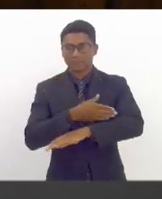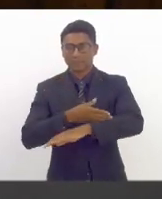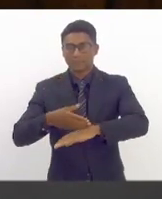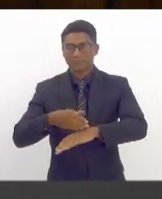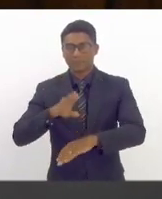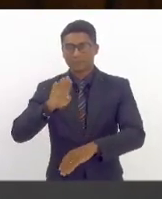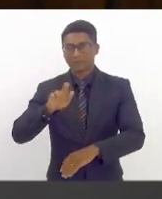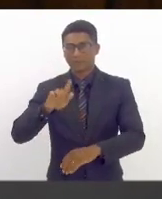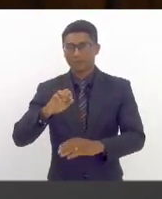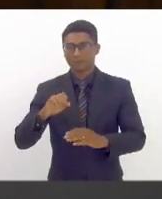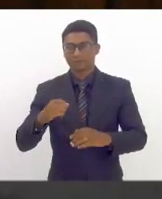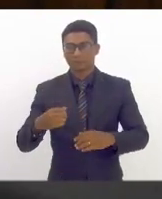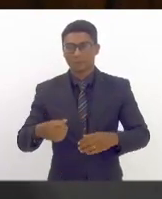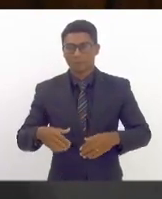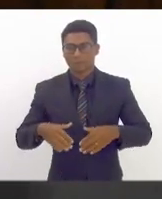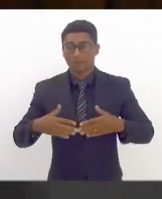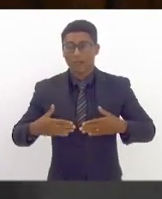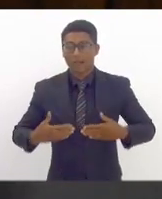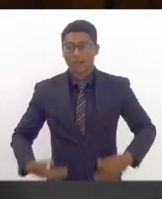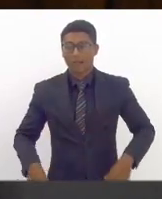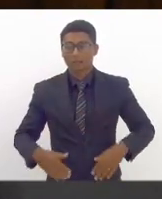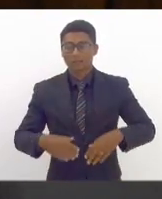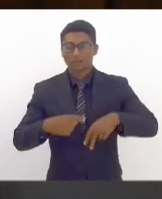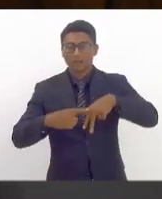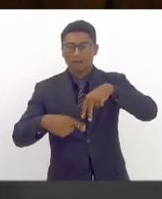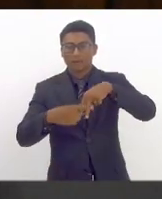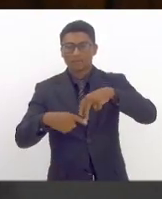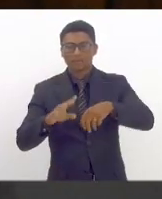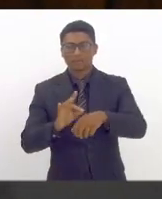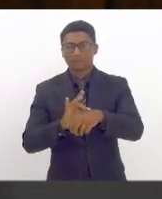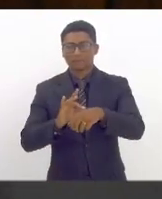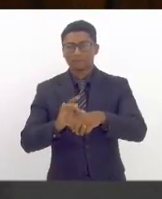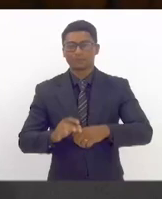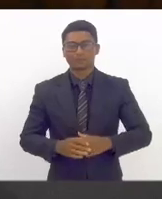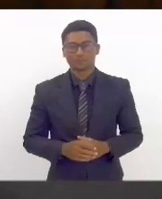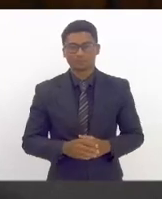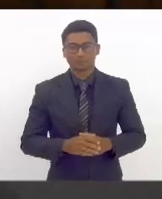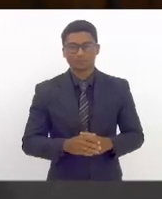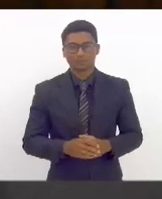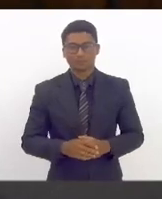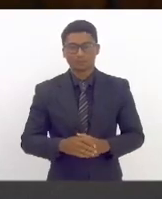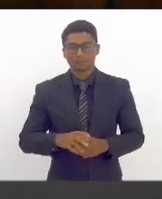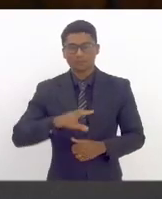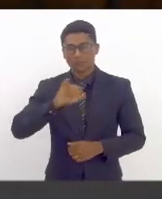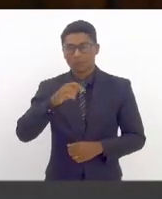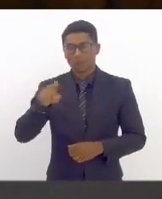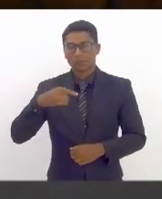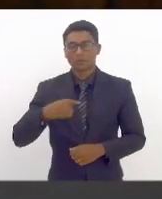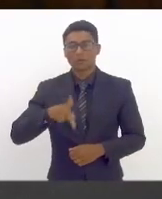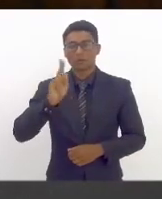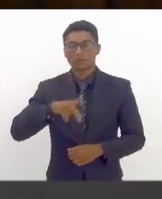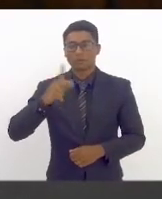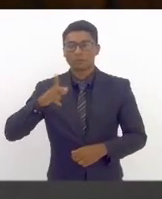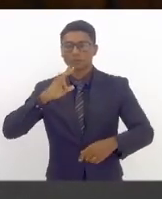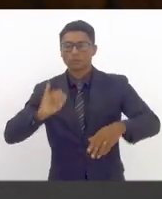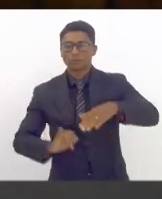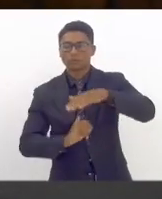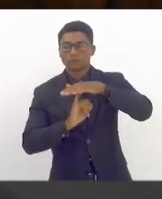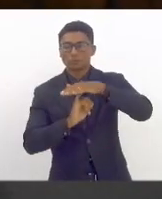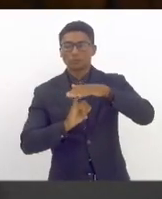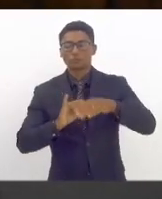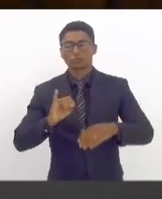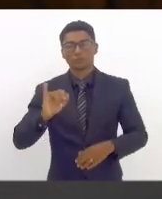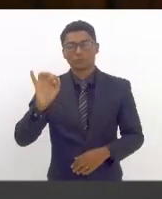calça para vocês vão ouvir uma calça preta é João Guerreiro não é o seu professor do Instituto Federal do Rio de Janeiro